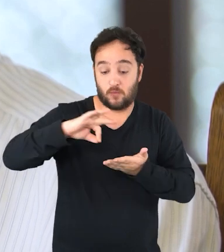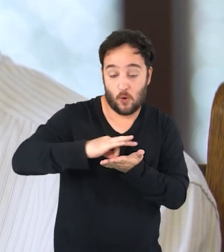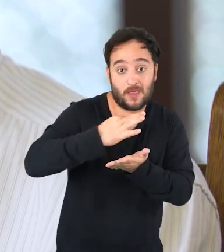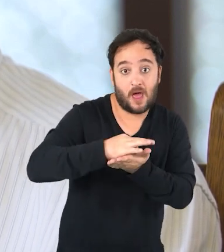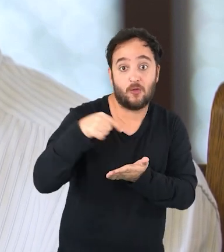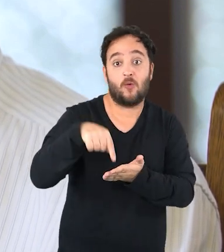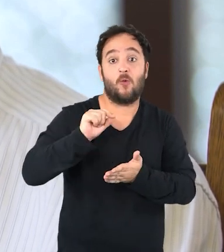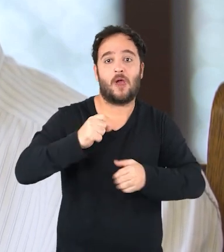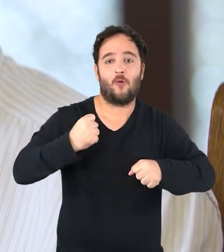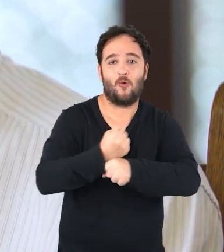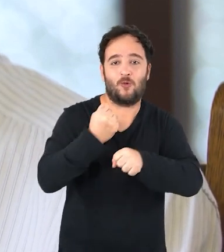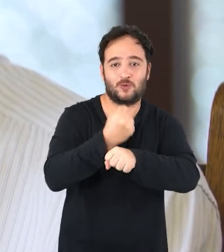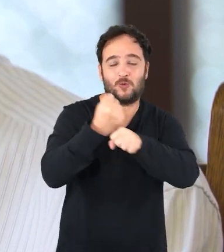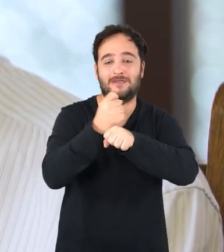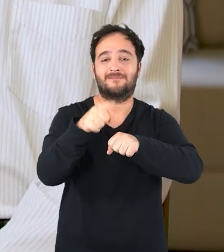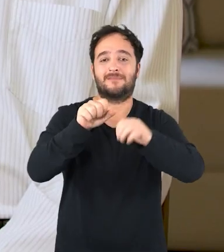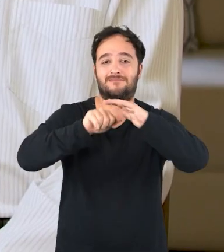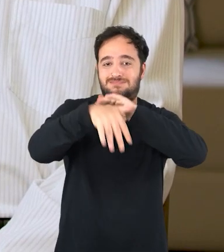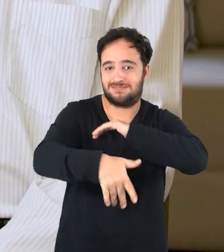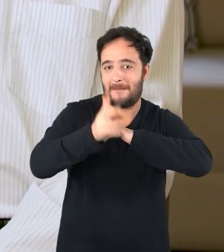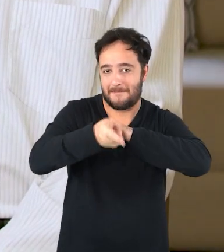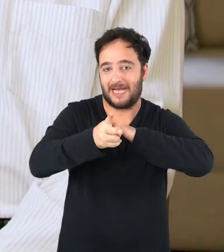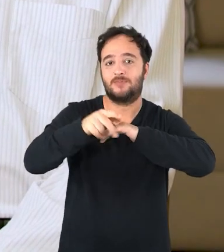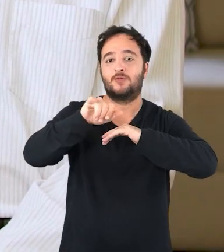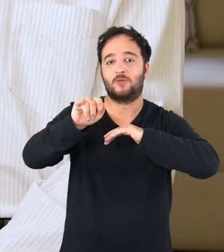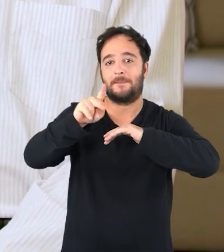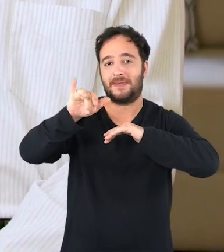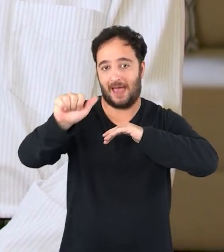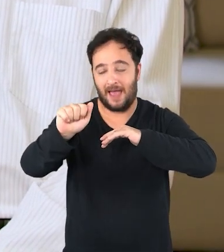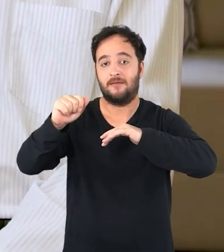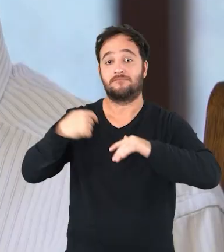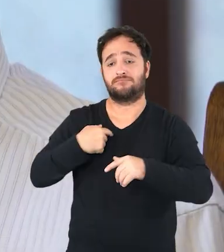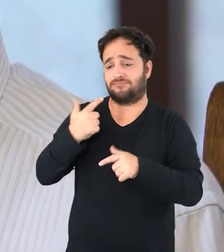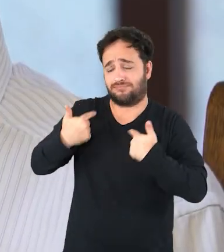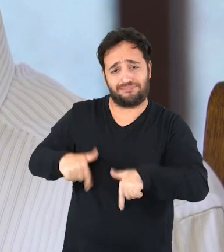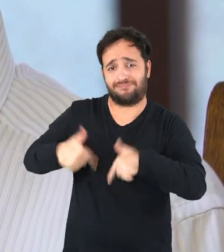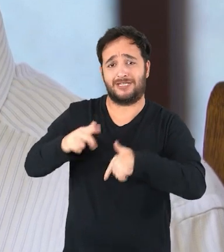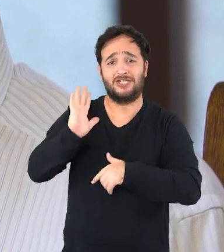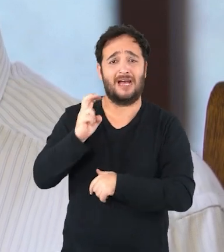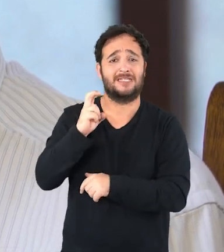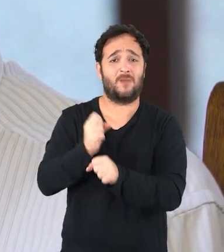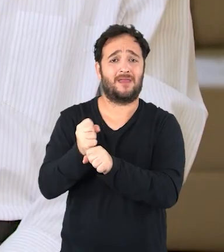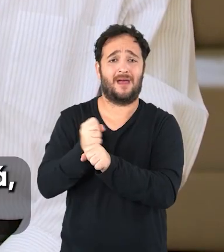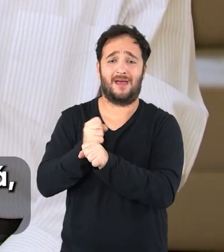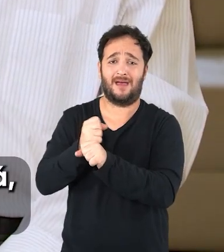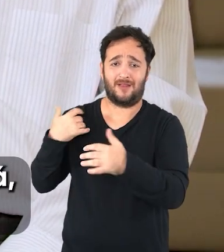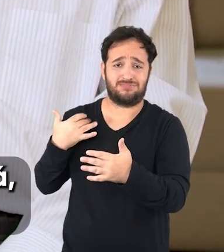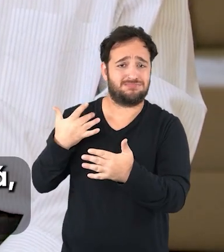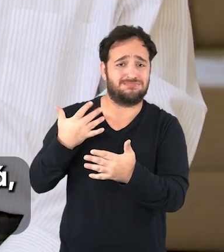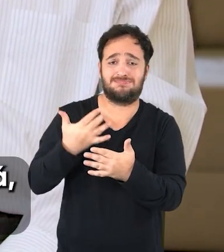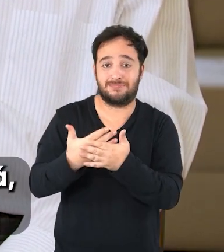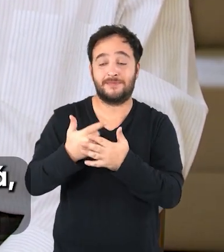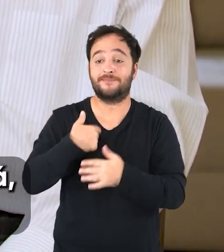para a construção da usina de Jupiá. Aí eu fiquei 50 anos na Camargo. E a ponte já tinha começado. Aí eu fui lá